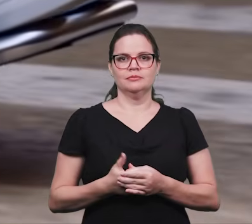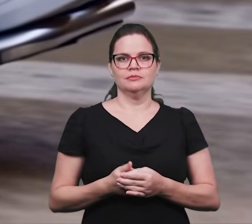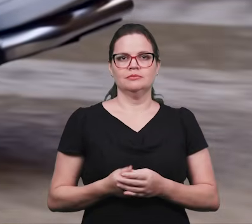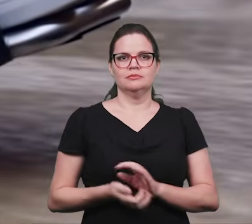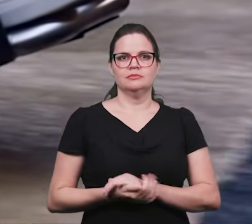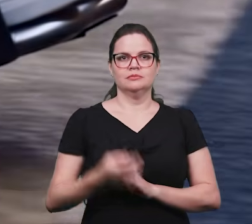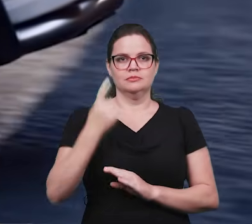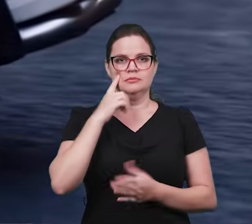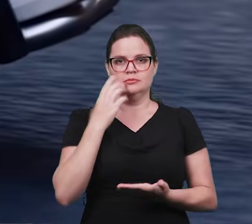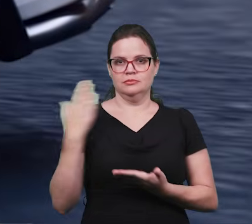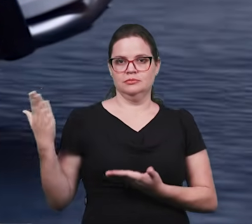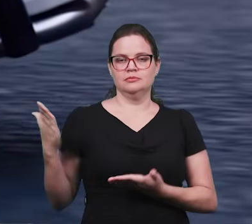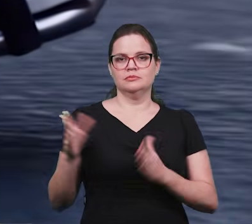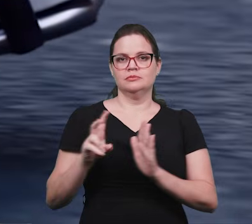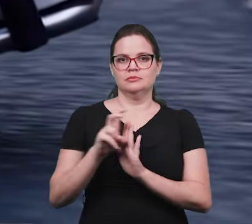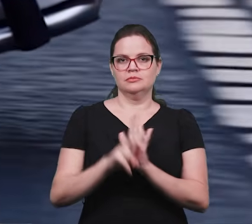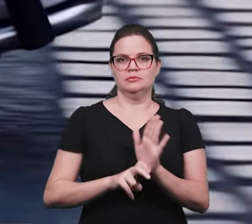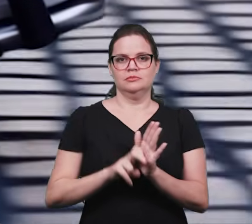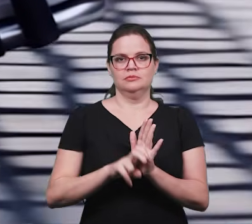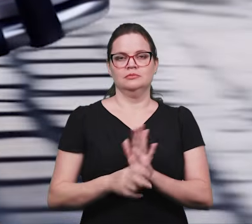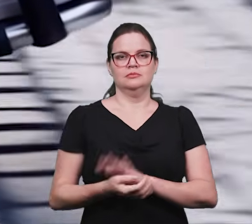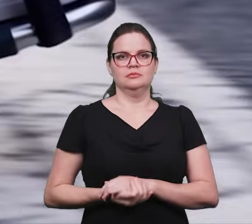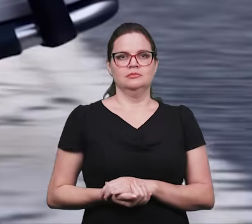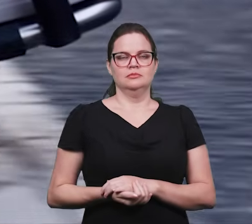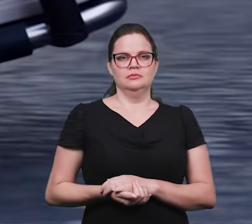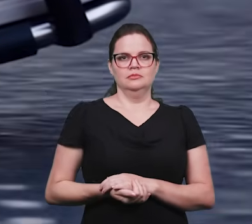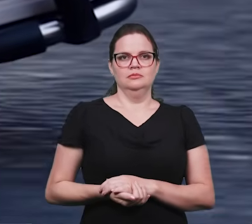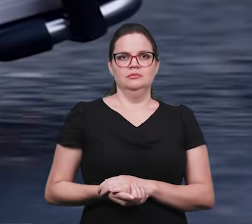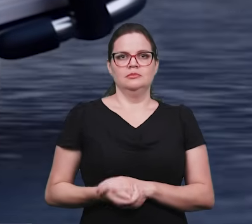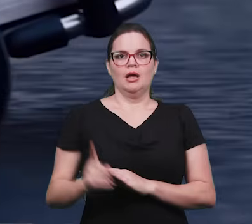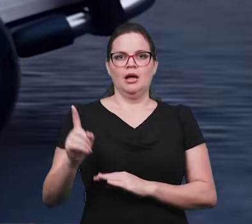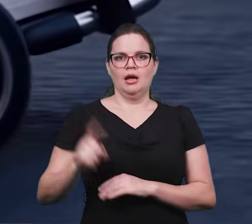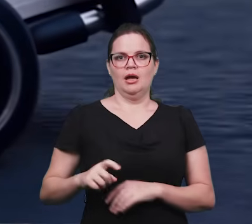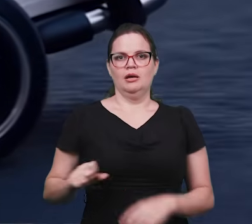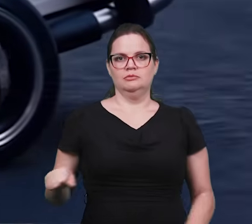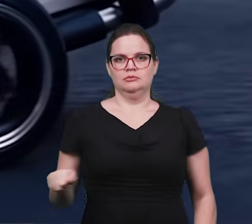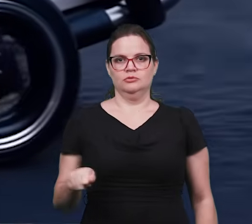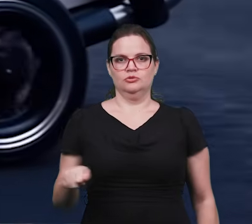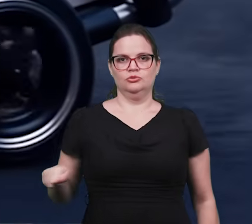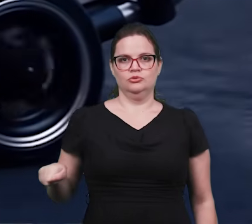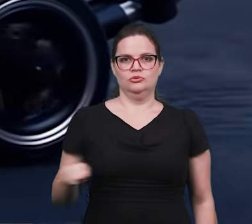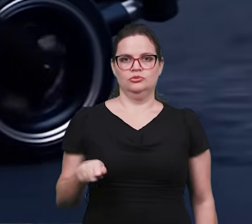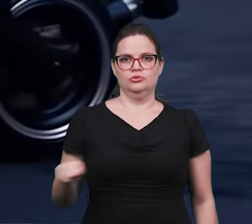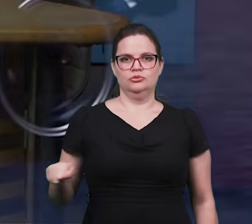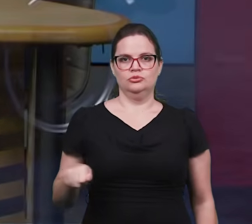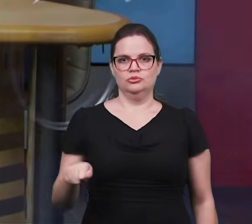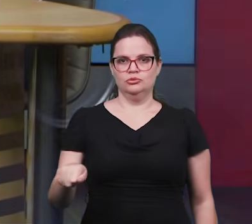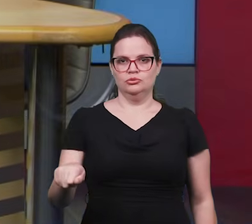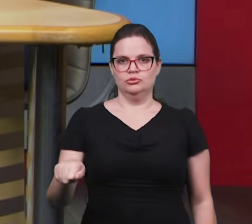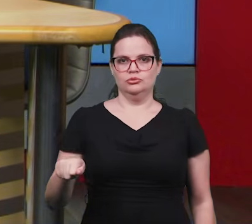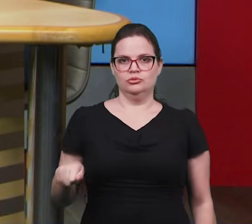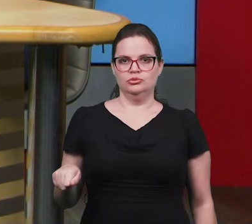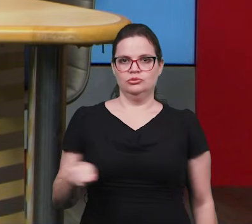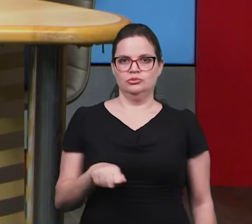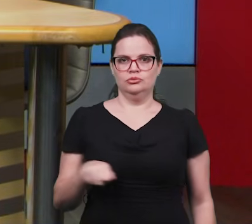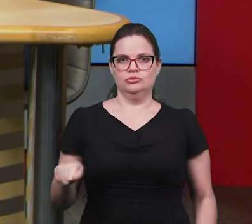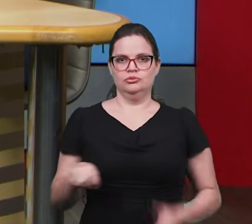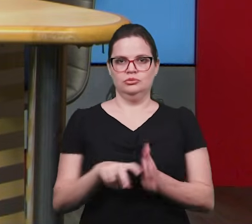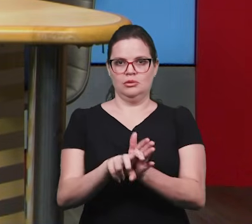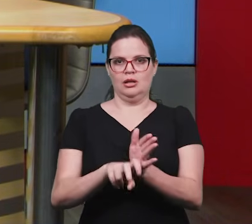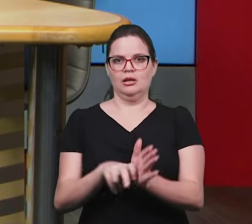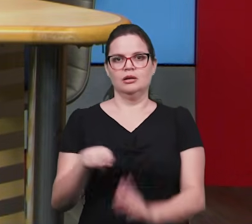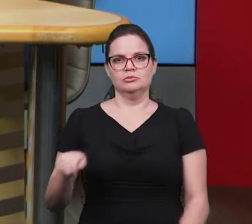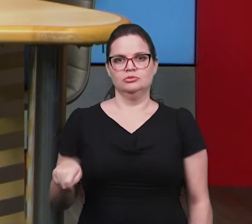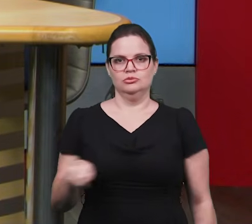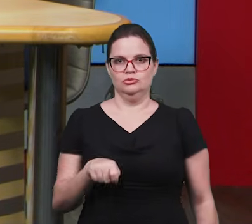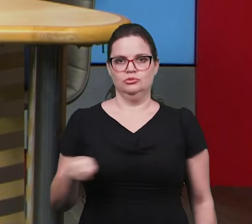essa cadeira de roda que o exemplo dela aqui é uma cadeira automática, onde a pessoa guia pela alavanca, né? Mas nós temos cadeira de roda que a